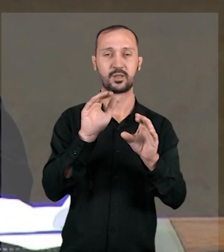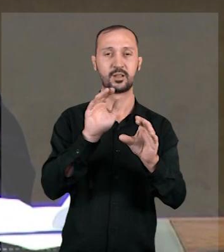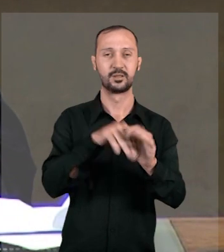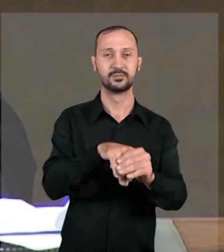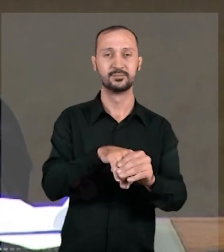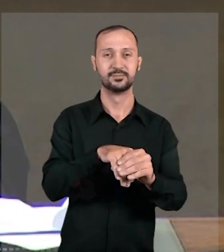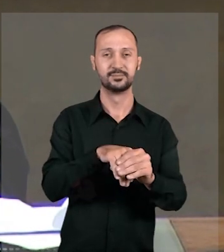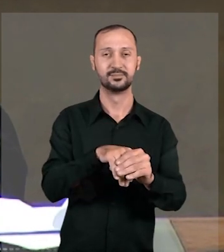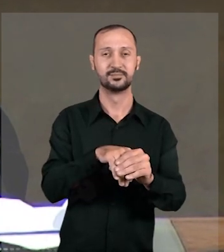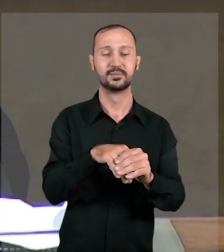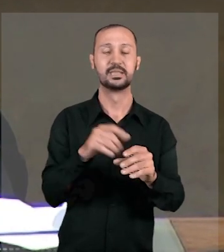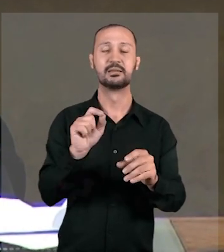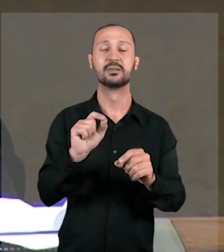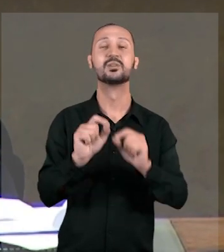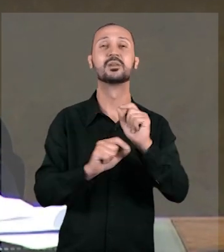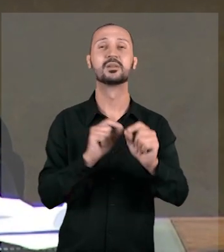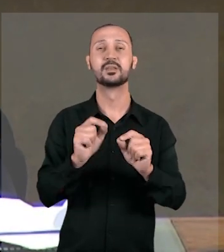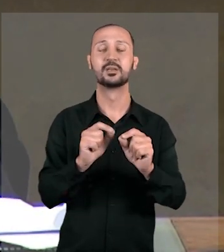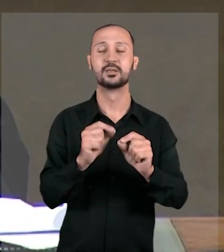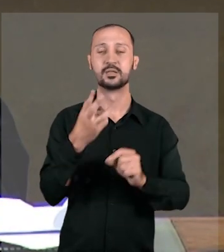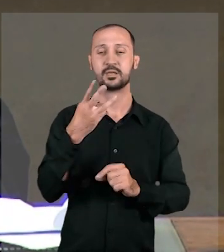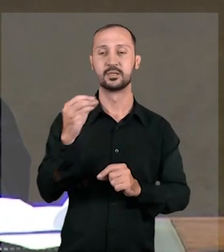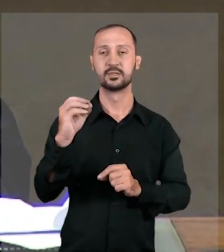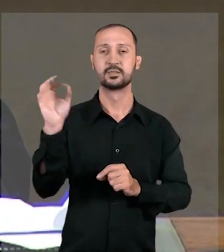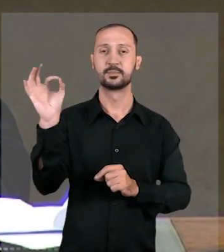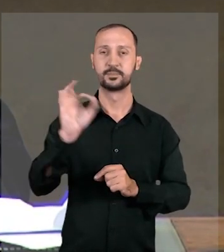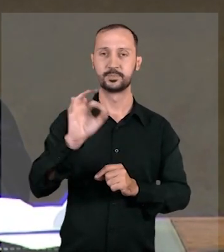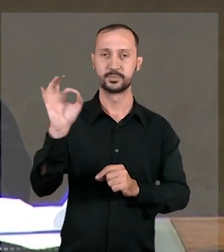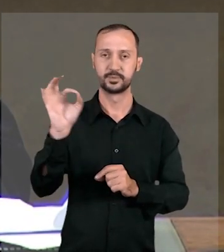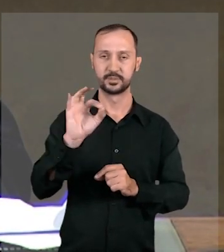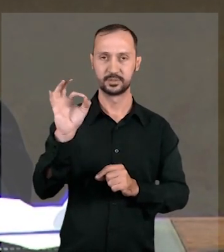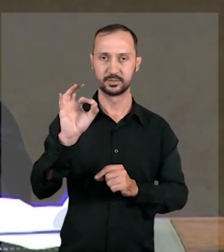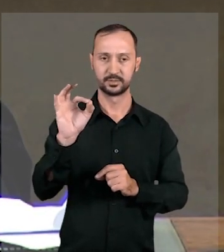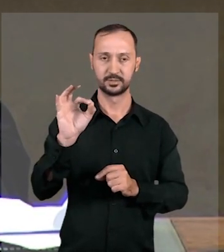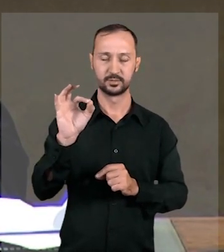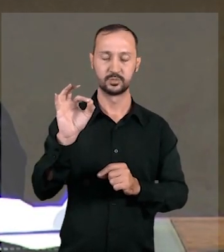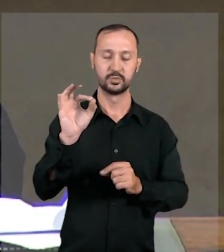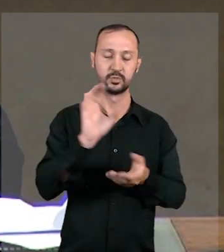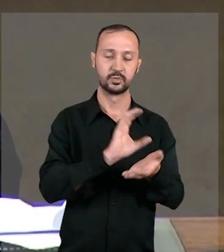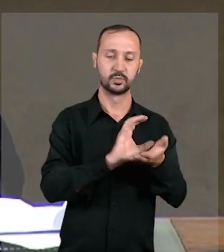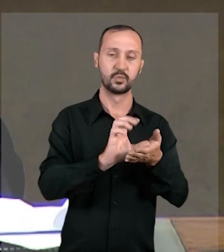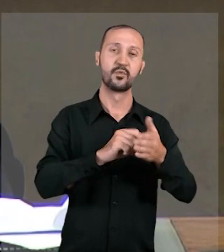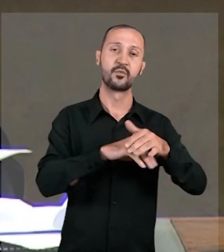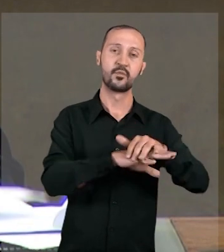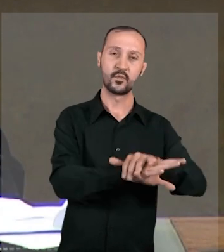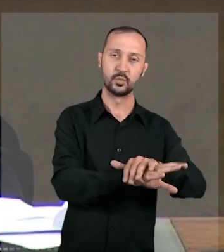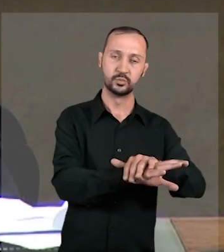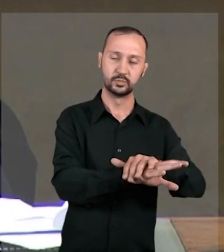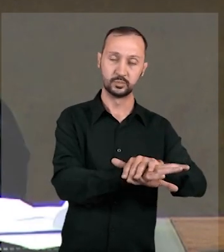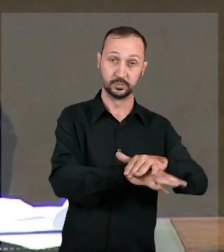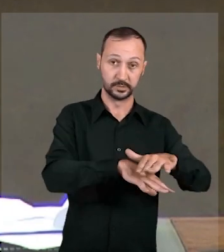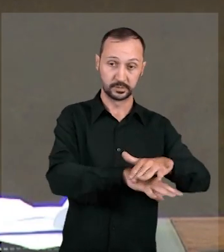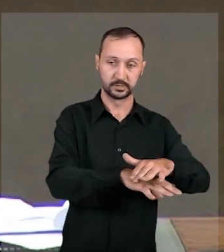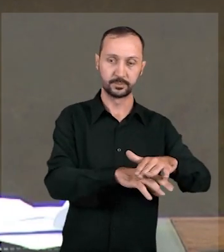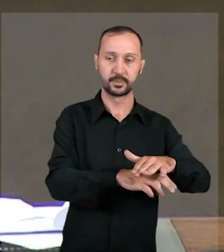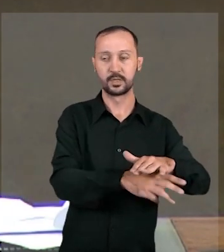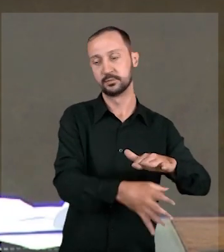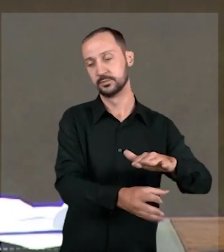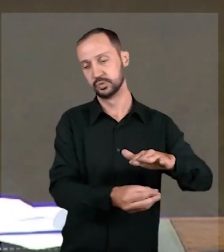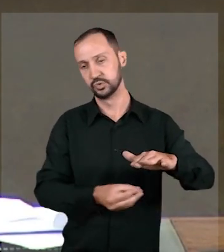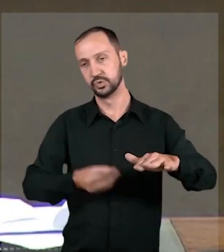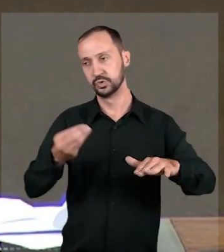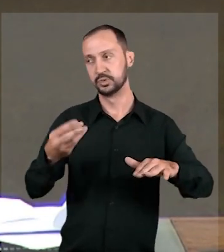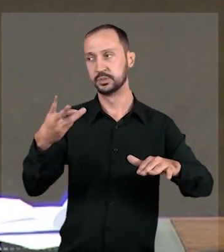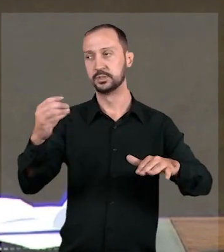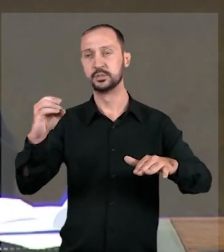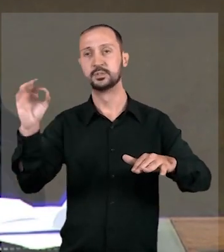a destinação de 30% do fundo eleitoral para as candidaturas femininas. Foi uma